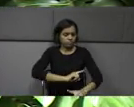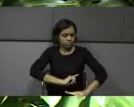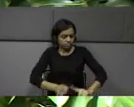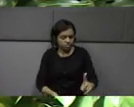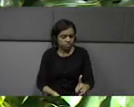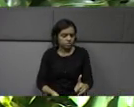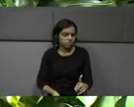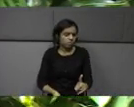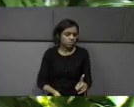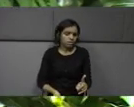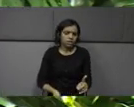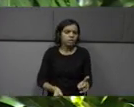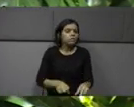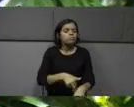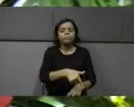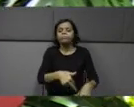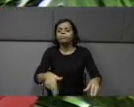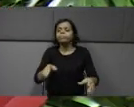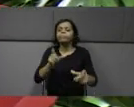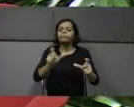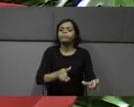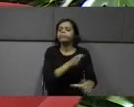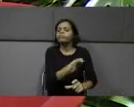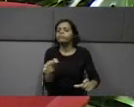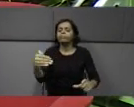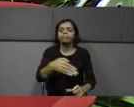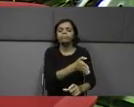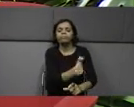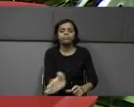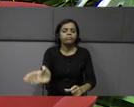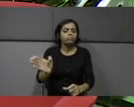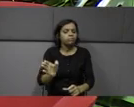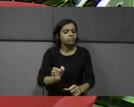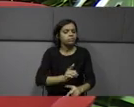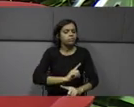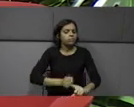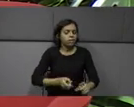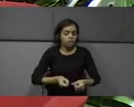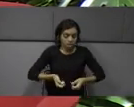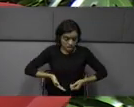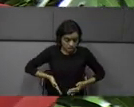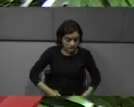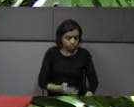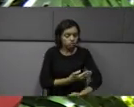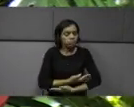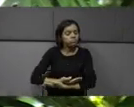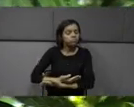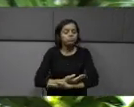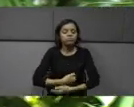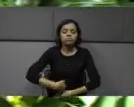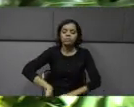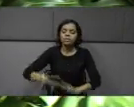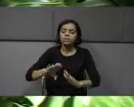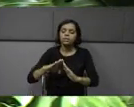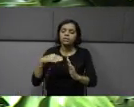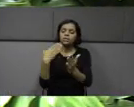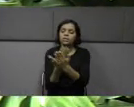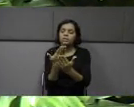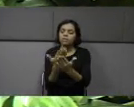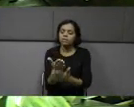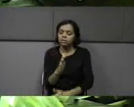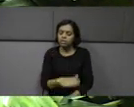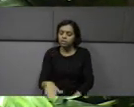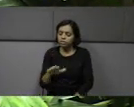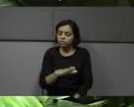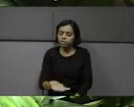pode estar em todos os lugares ela sai é da maternidade ela vai para a creche ela vai pra é